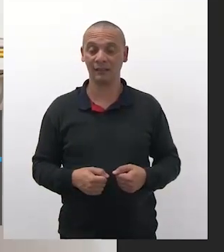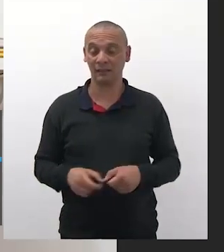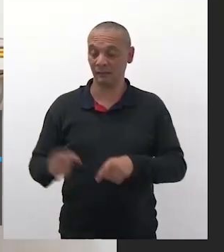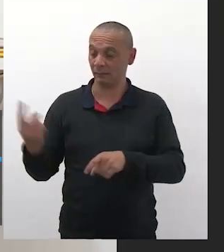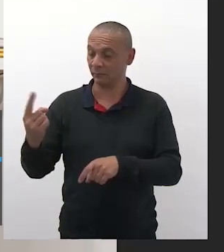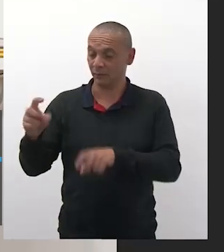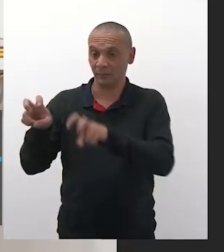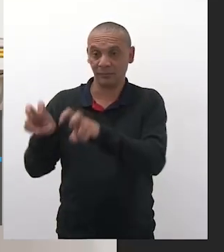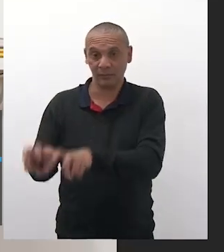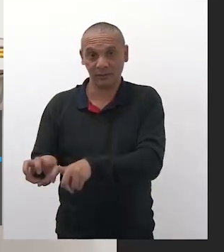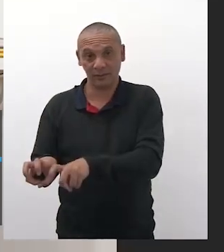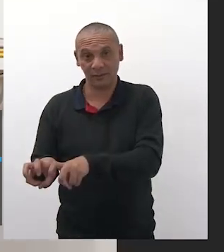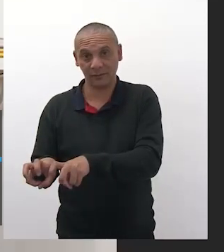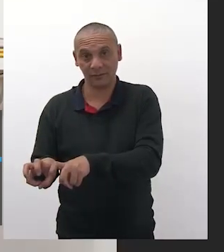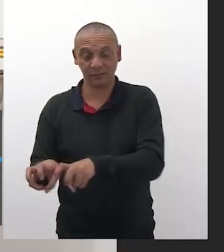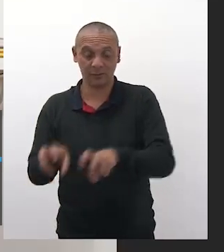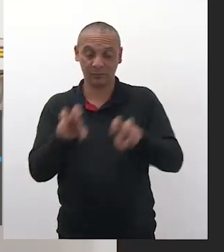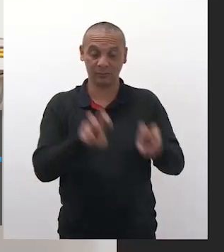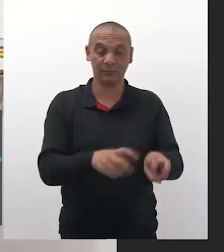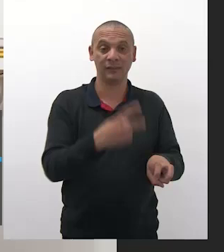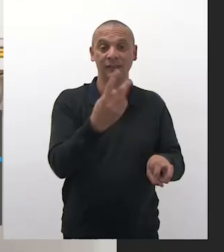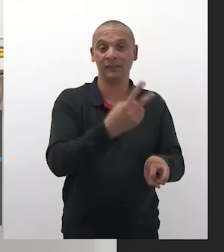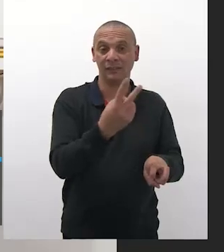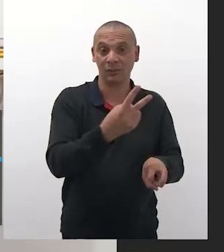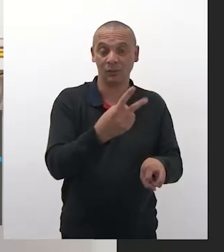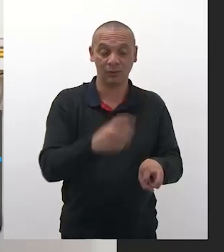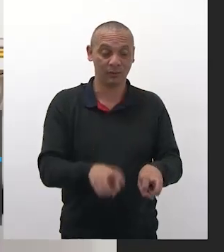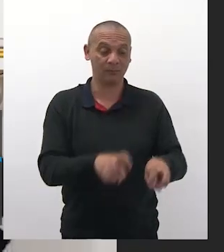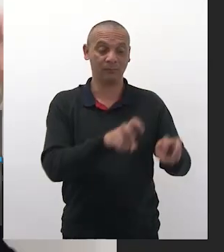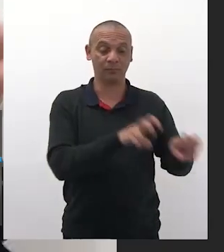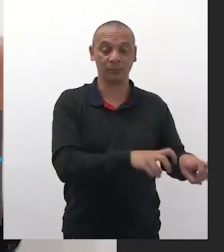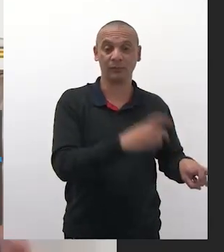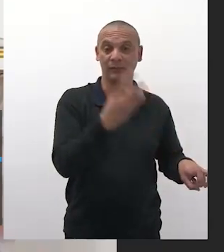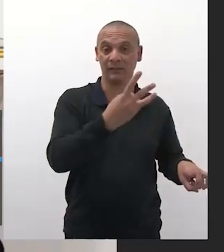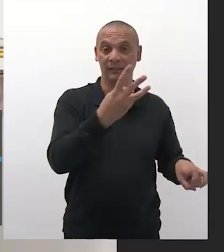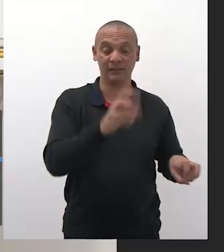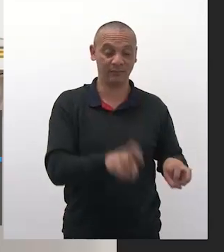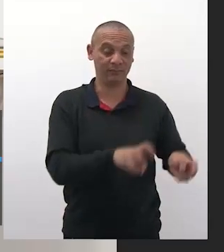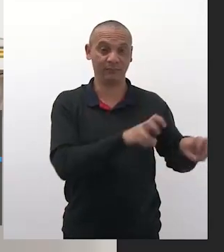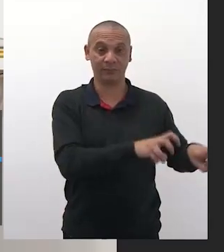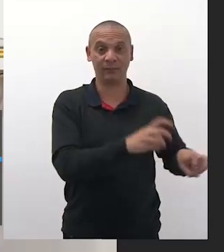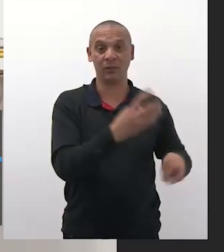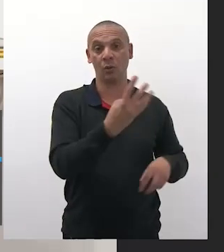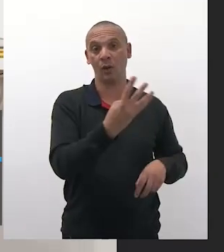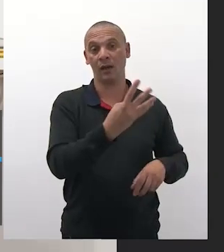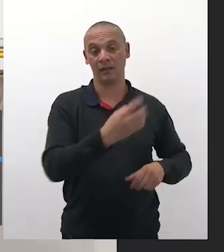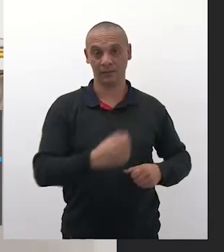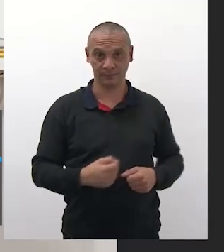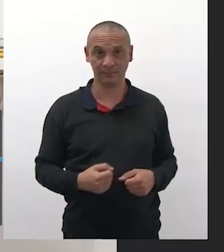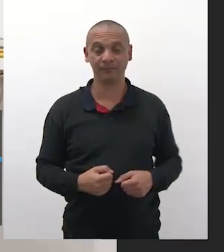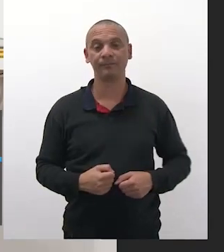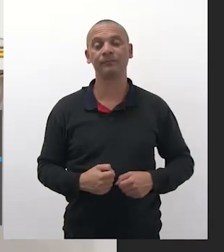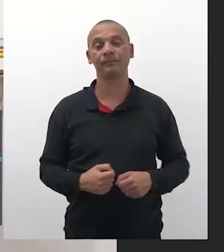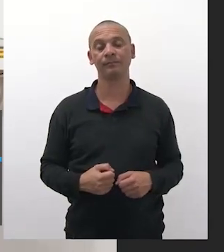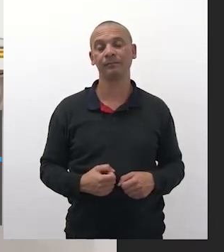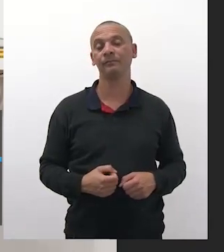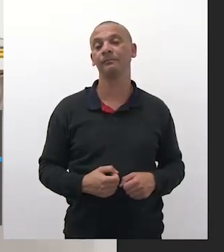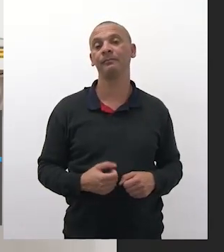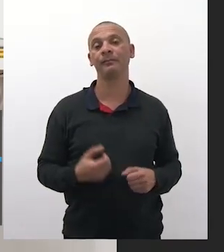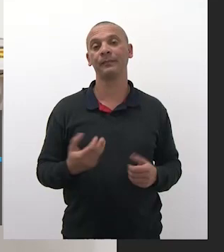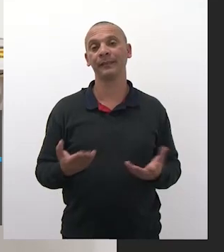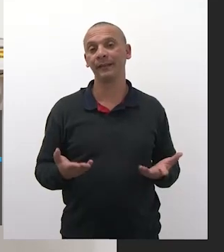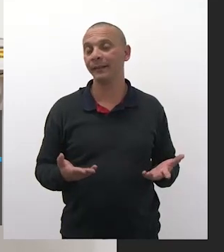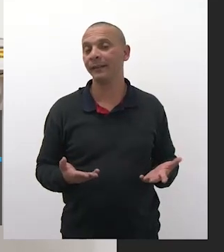primeira série, a segunda série, a terceira e a quarta série, que naquela época era série.